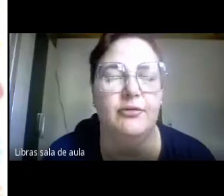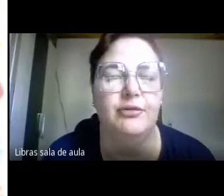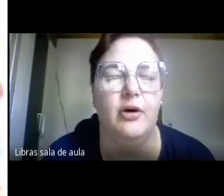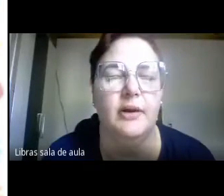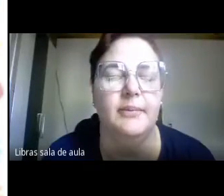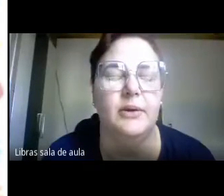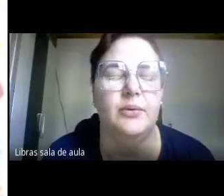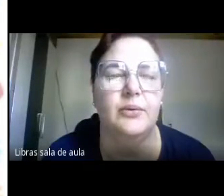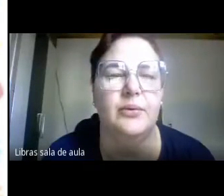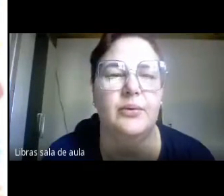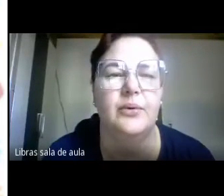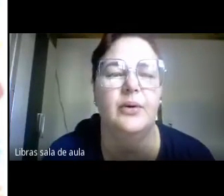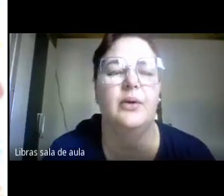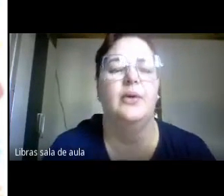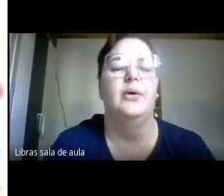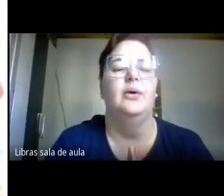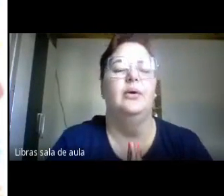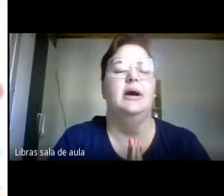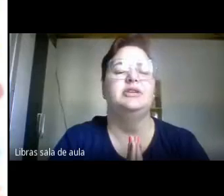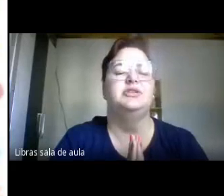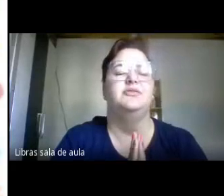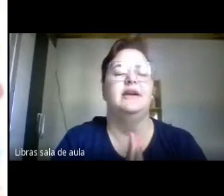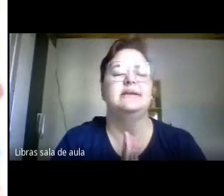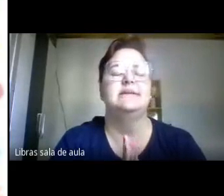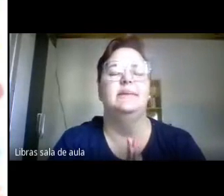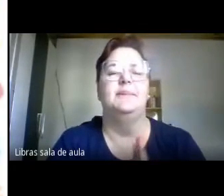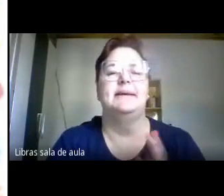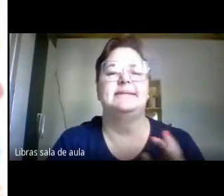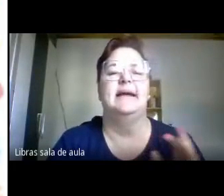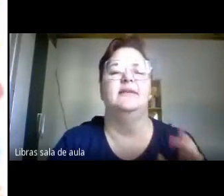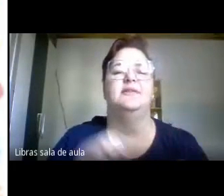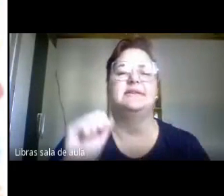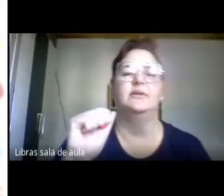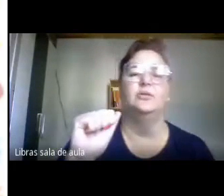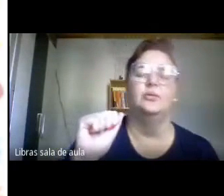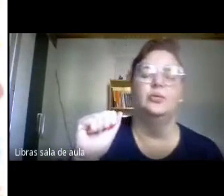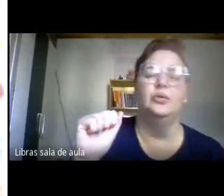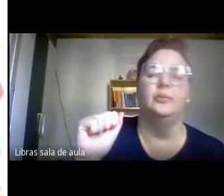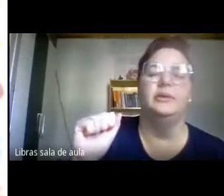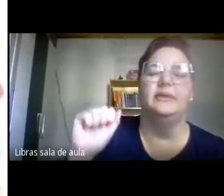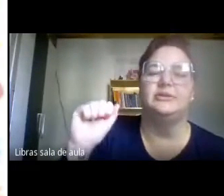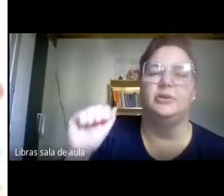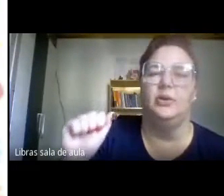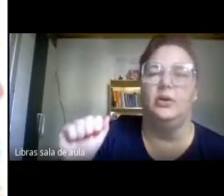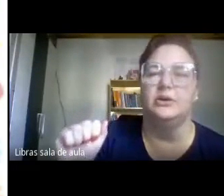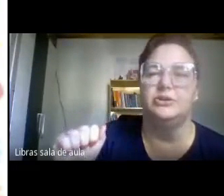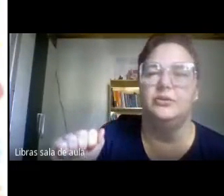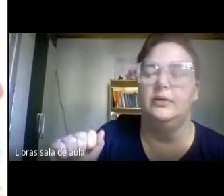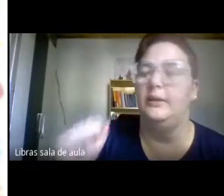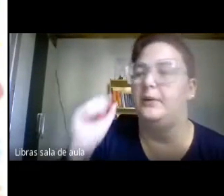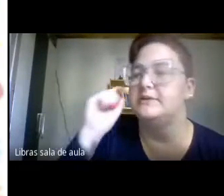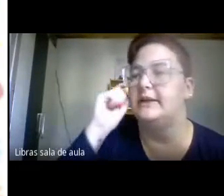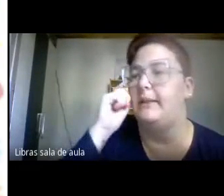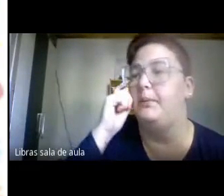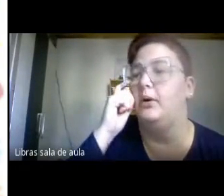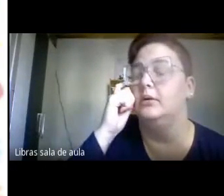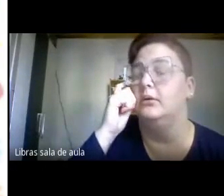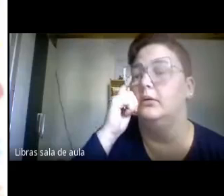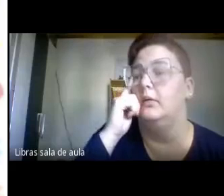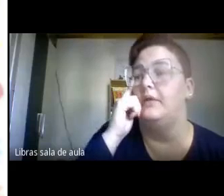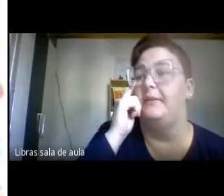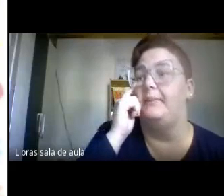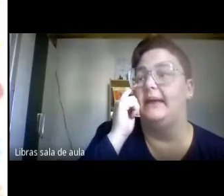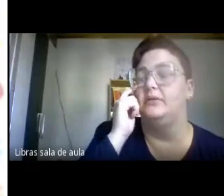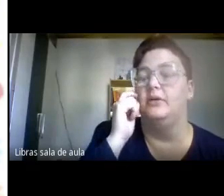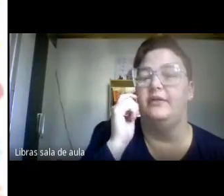apresentar conforme a gente fez semana passada, fazendo o nome no datilológico. Eu posso até pôr